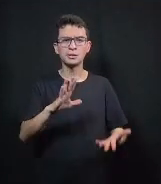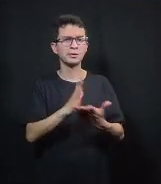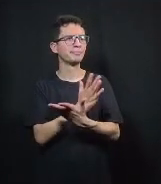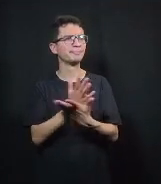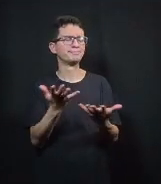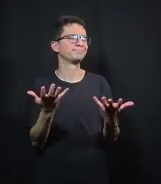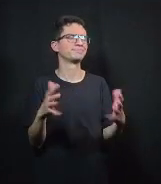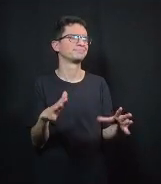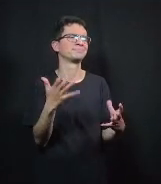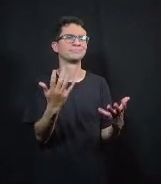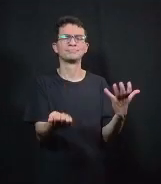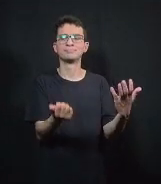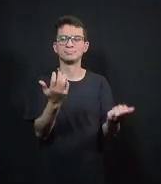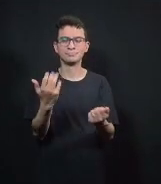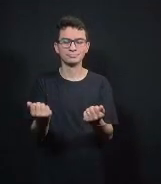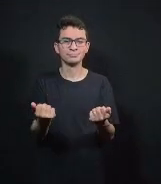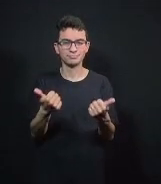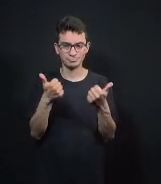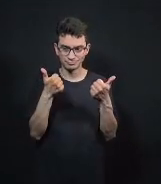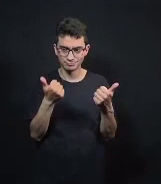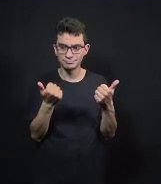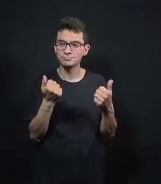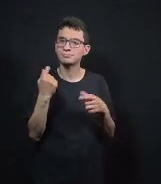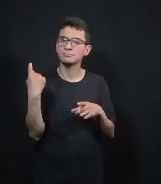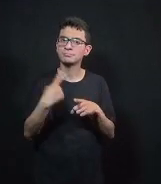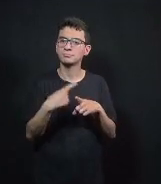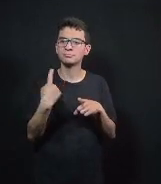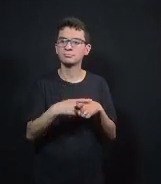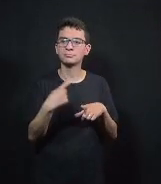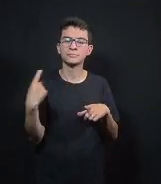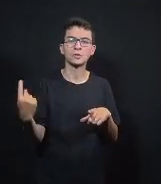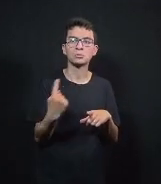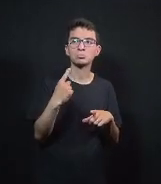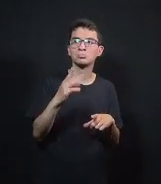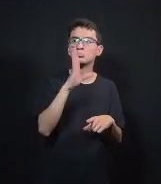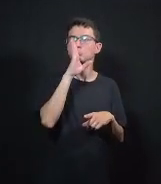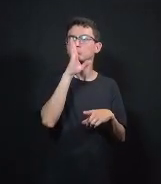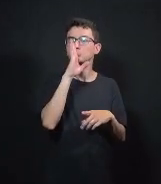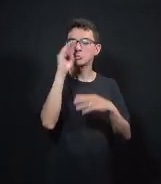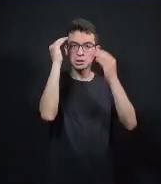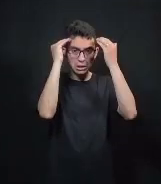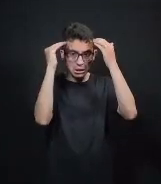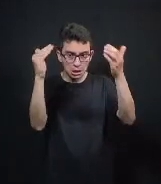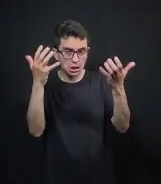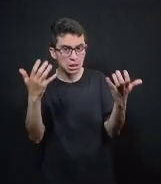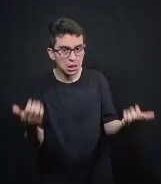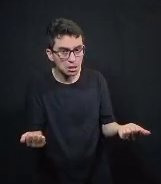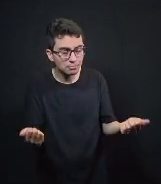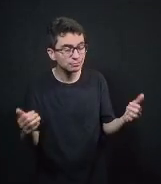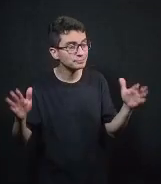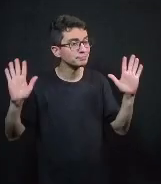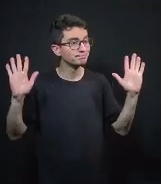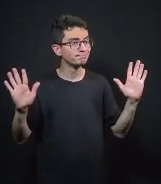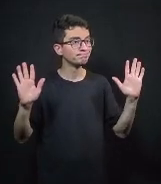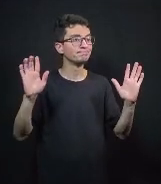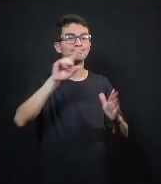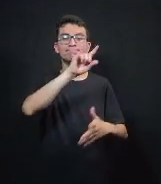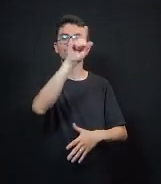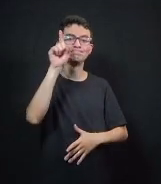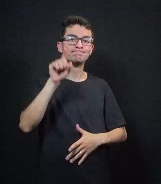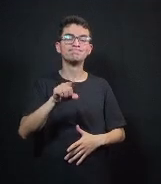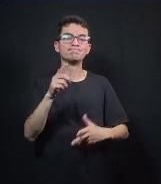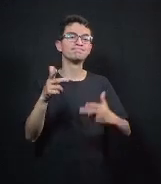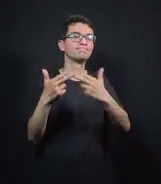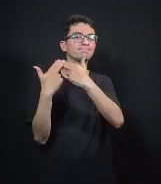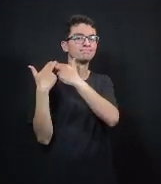intolerante um com o outro, ao ponto de a gente baixar a guarda e se submeter a isso, e de maneira também que faz com que a